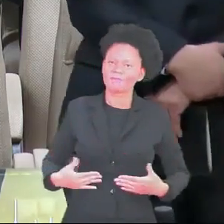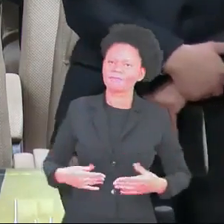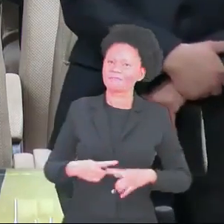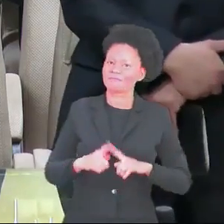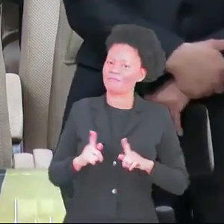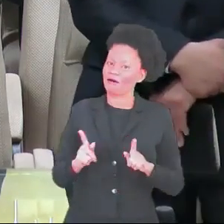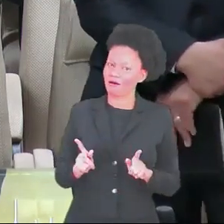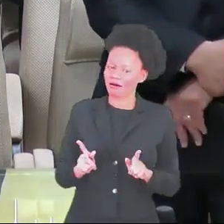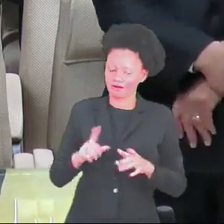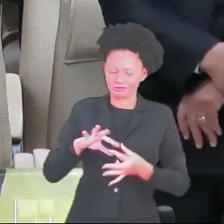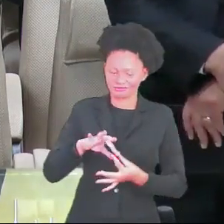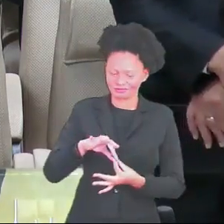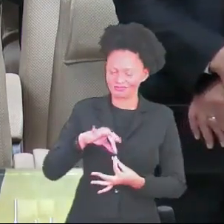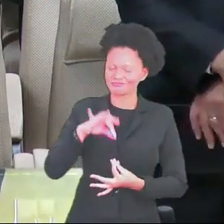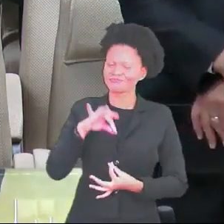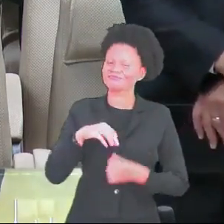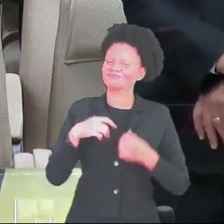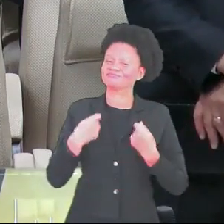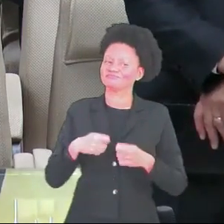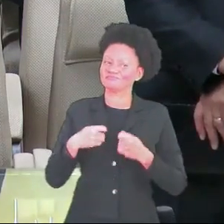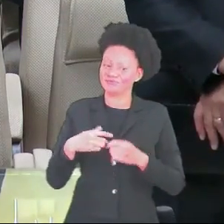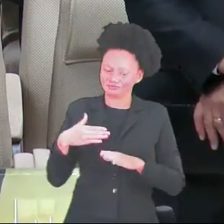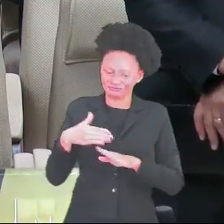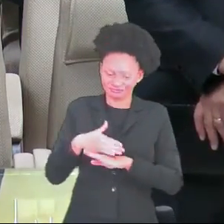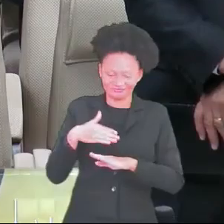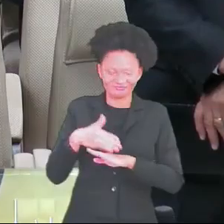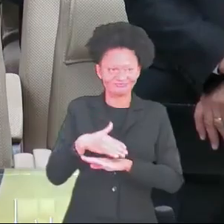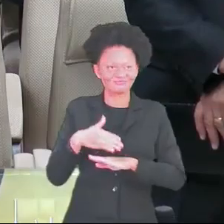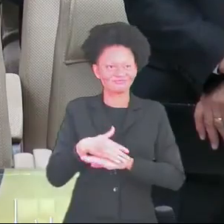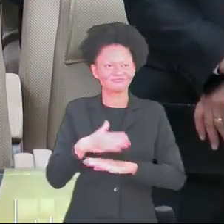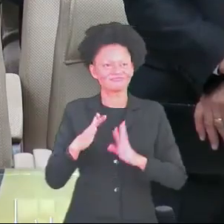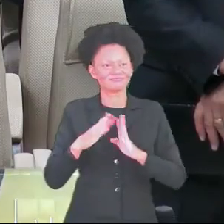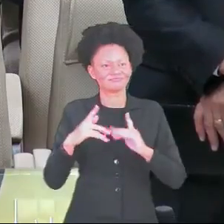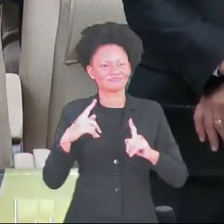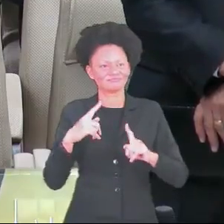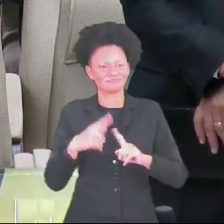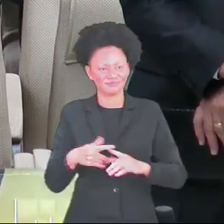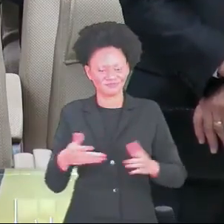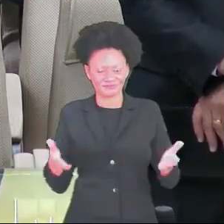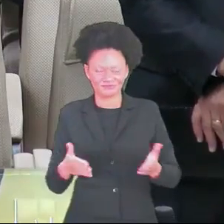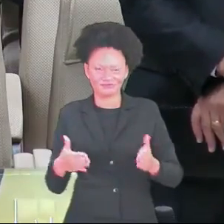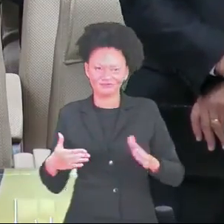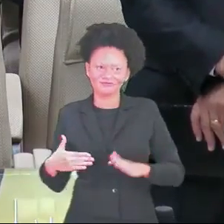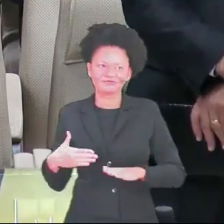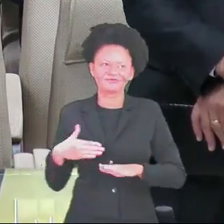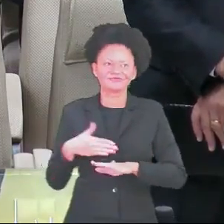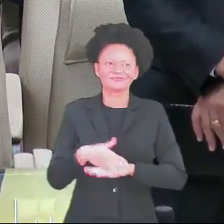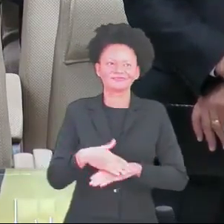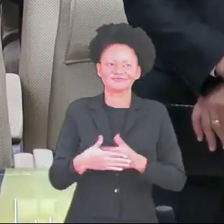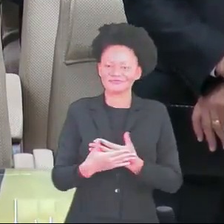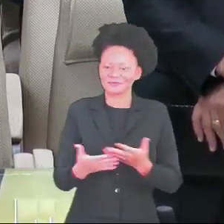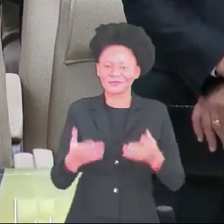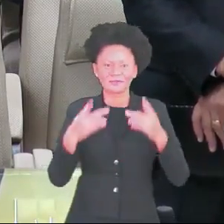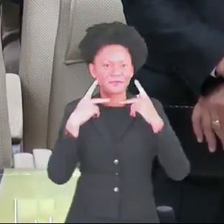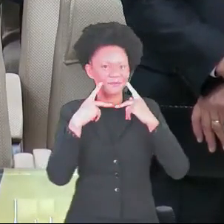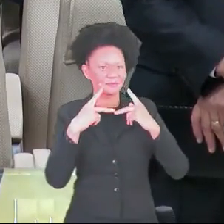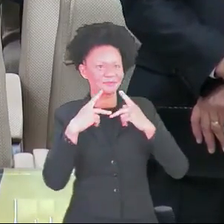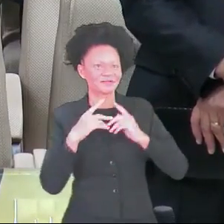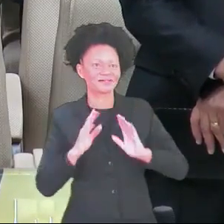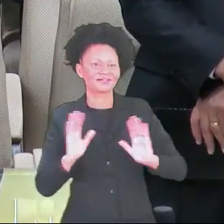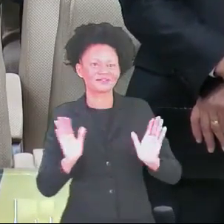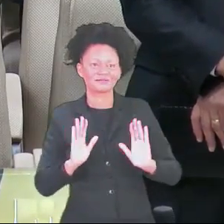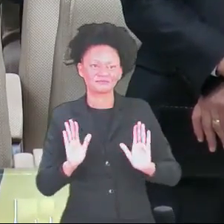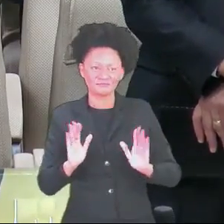espírito precisa também estar congregando. E eu vim nessa noite para congregar, né? Não foi para ministrar, mas eu tenho que